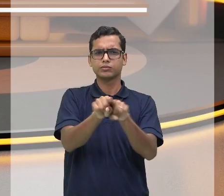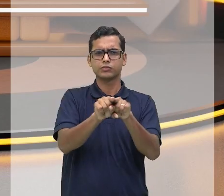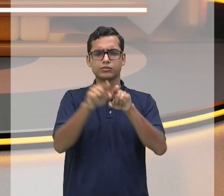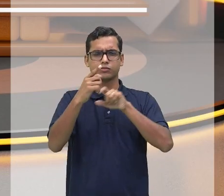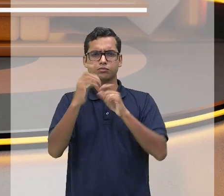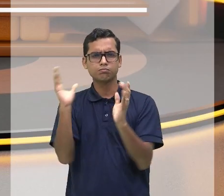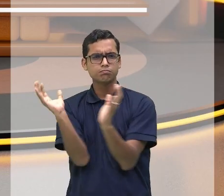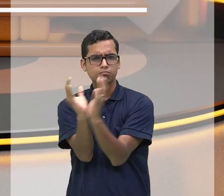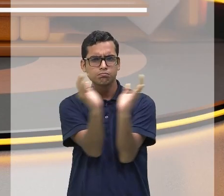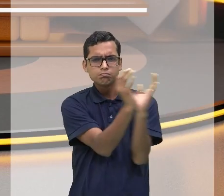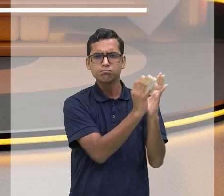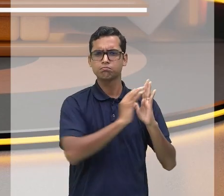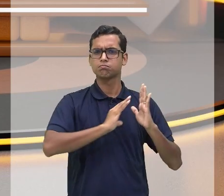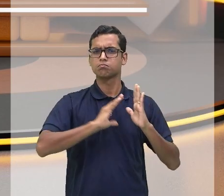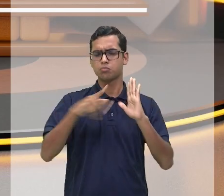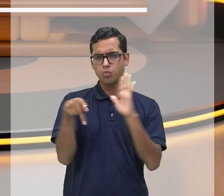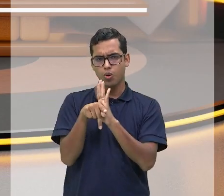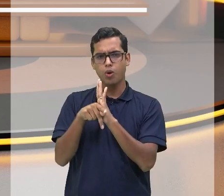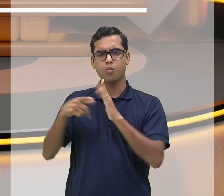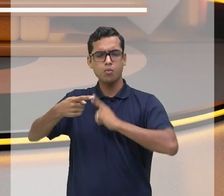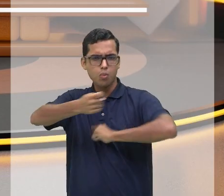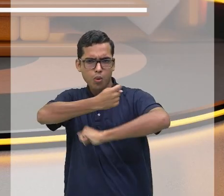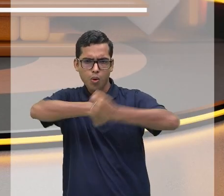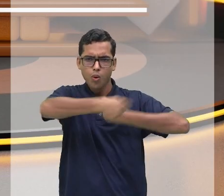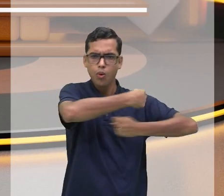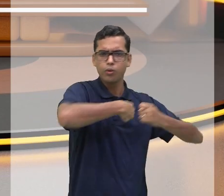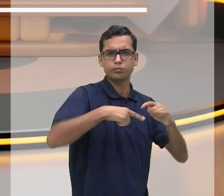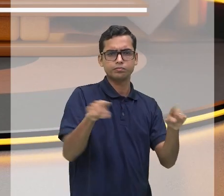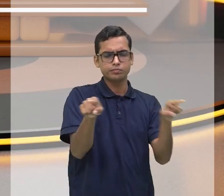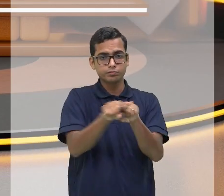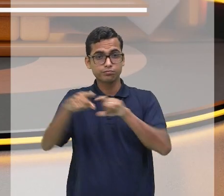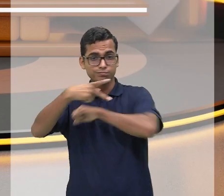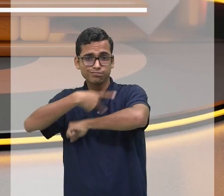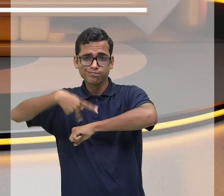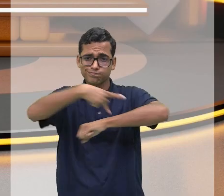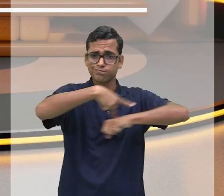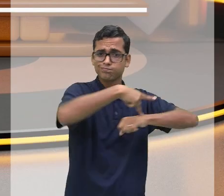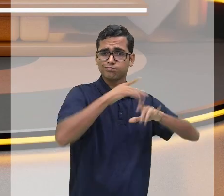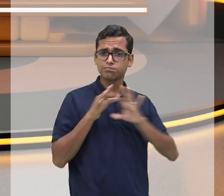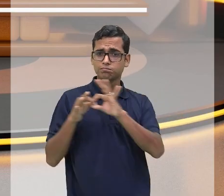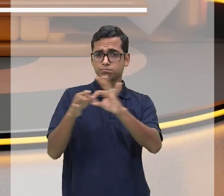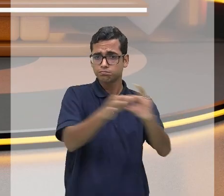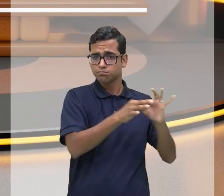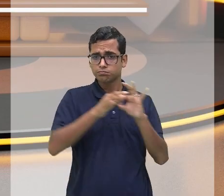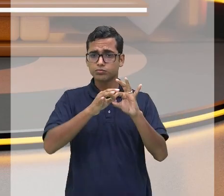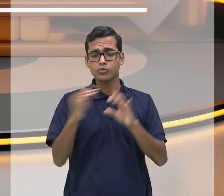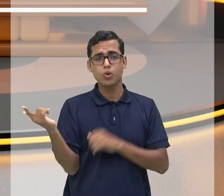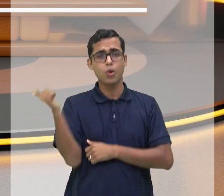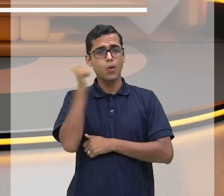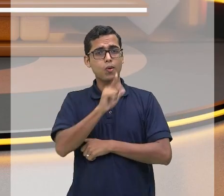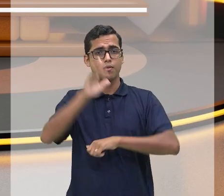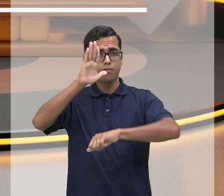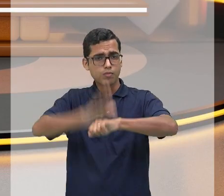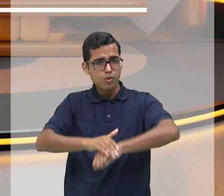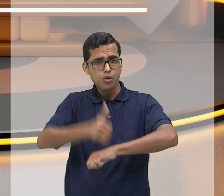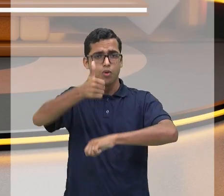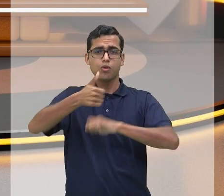blocos econômicos ou até mesmo a junção de países também para se juntar e